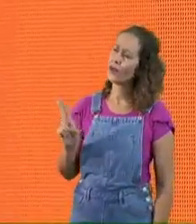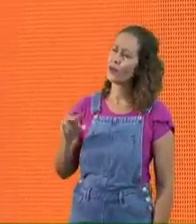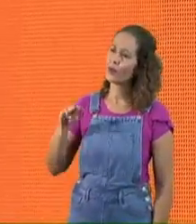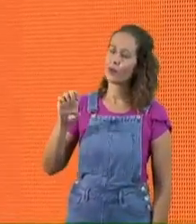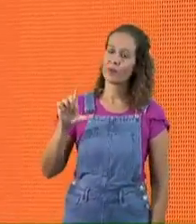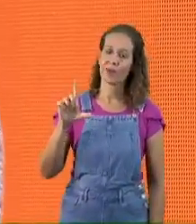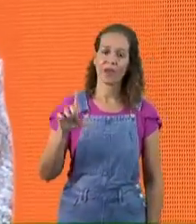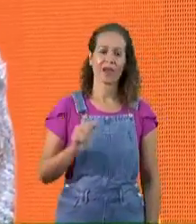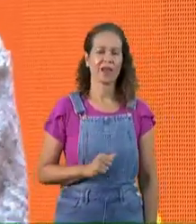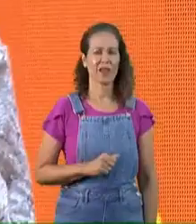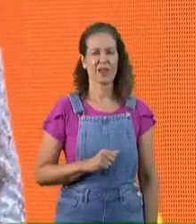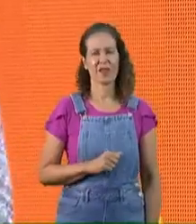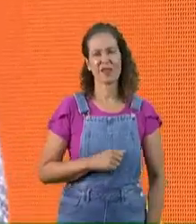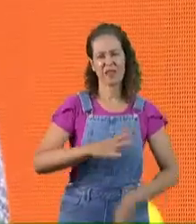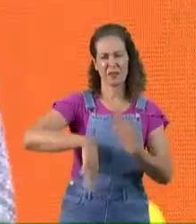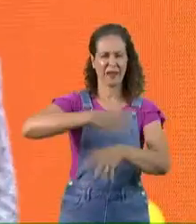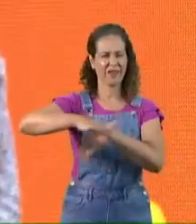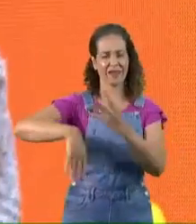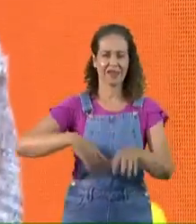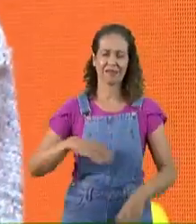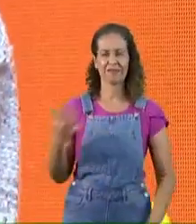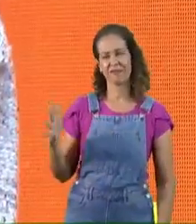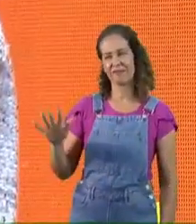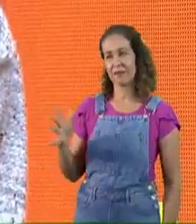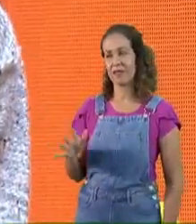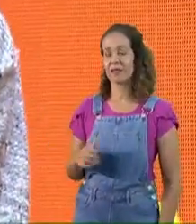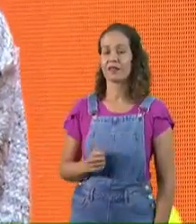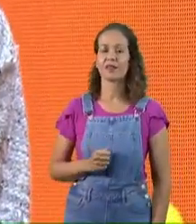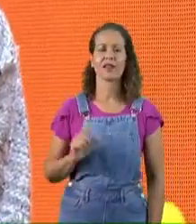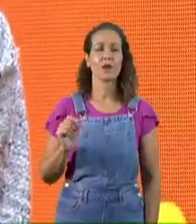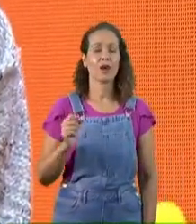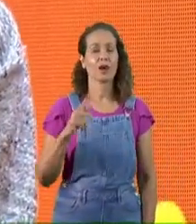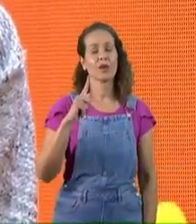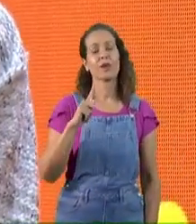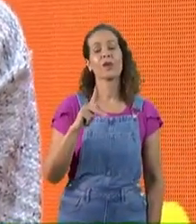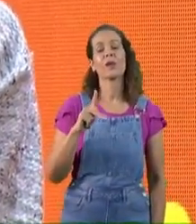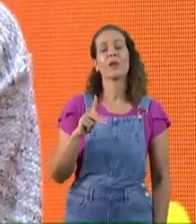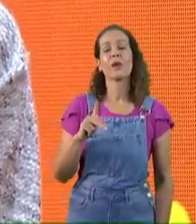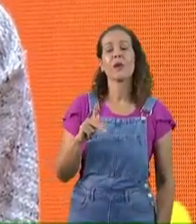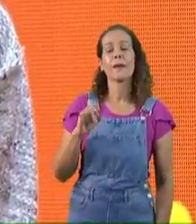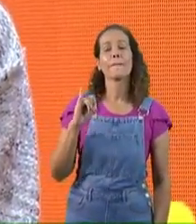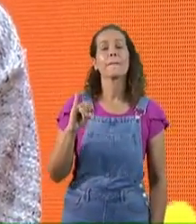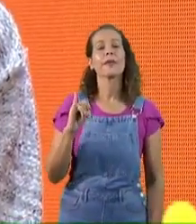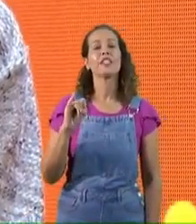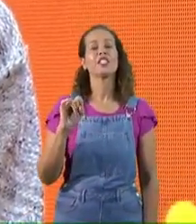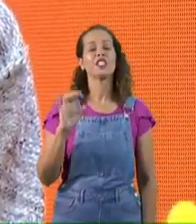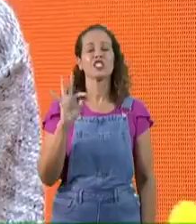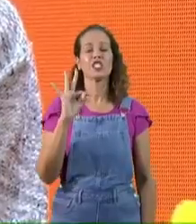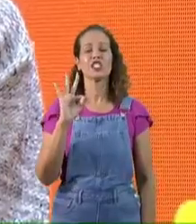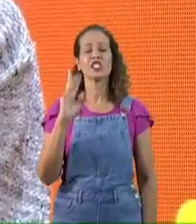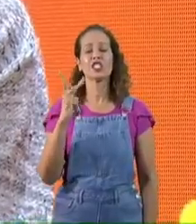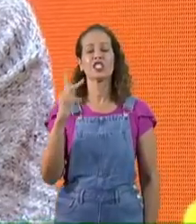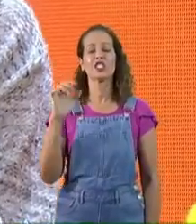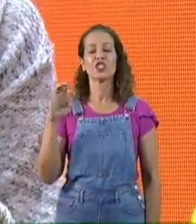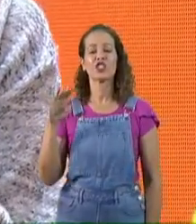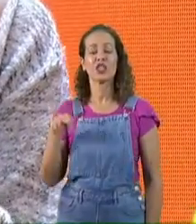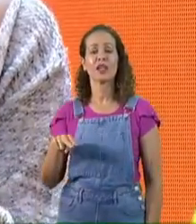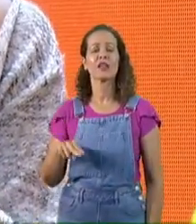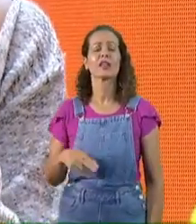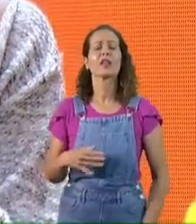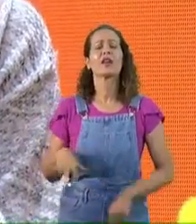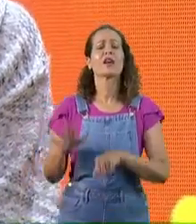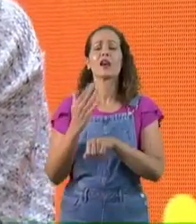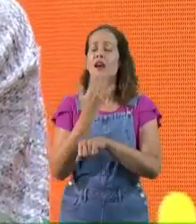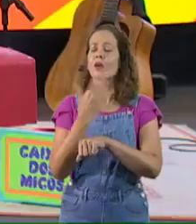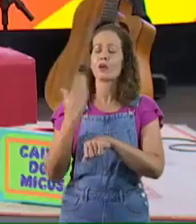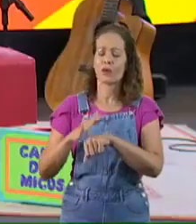bagunceira? Mais ou menos. Qual que é a raça dela? Pinche. É, pinche. Que cor que ela é? Preta e marrom.